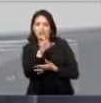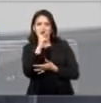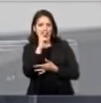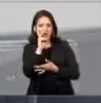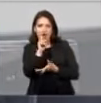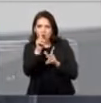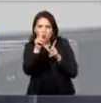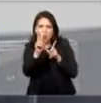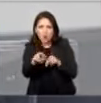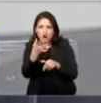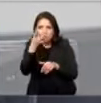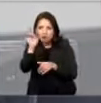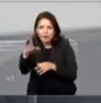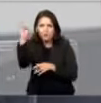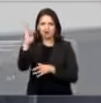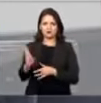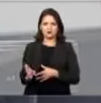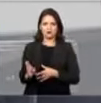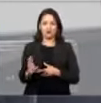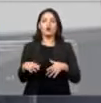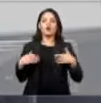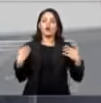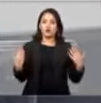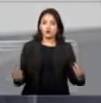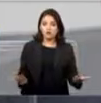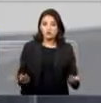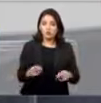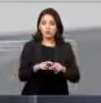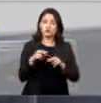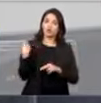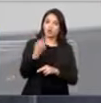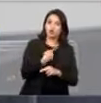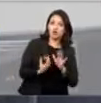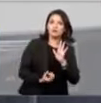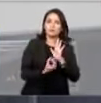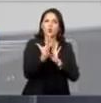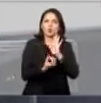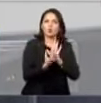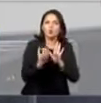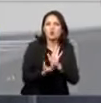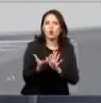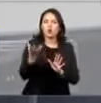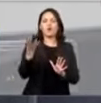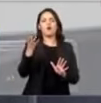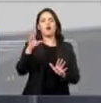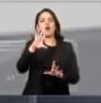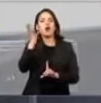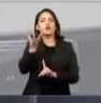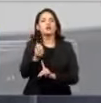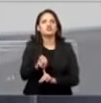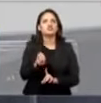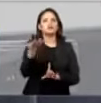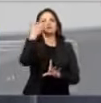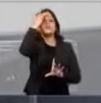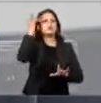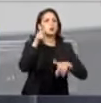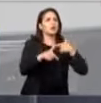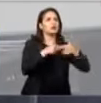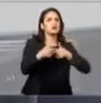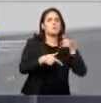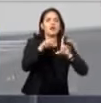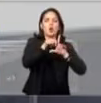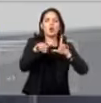Portanto, Excelência, é mister que nós, criadores, artistas, produtores e profissionais do audiovisual brasileiro, tenhamos